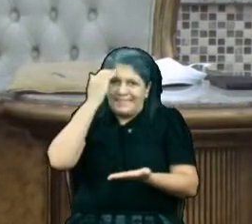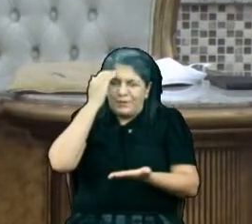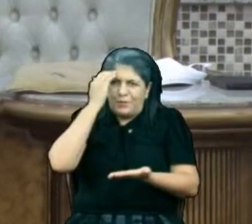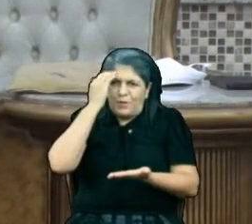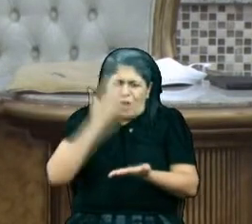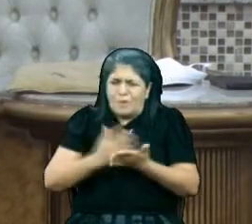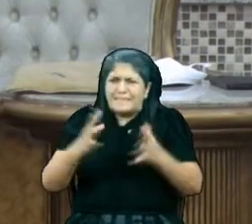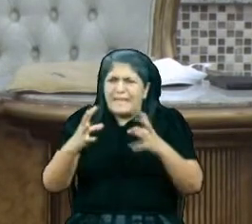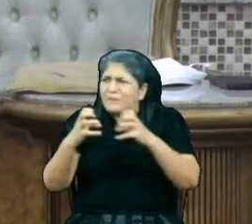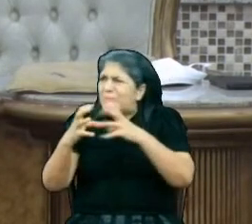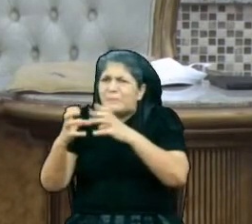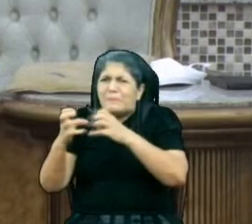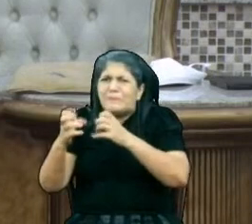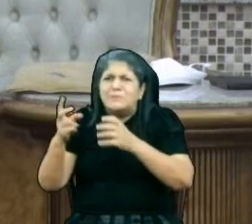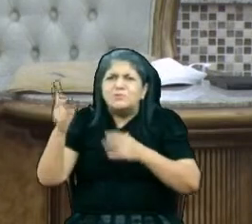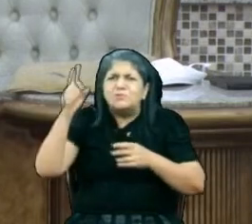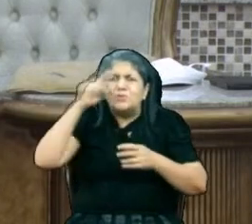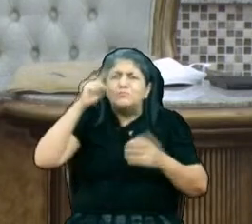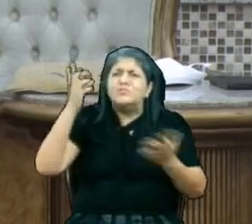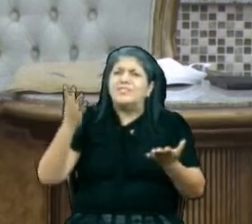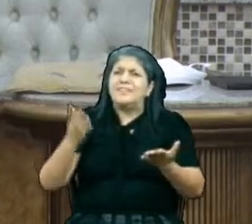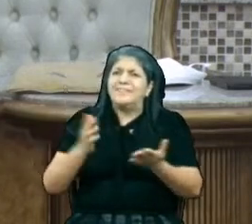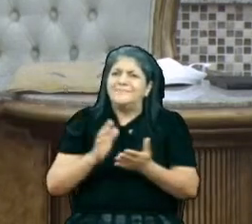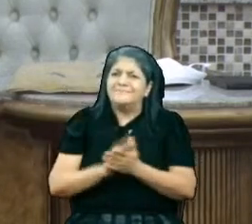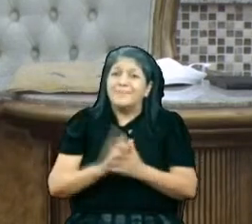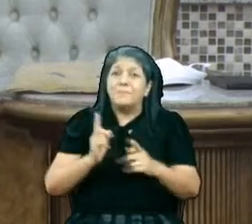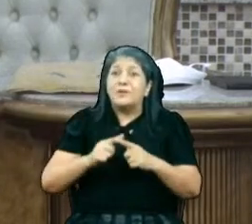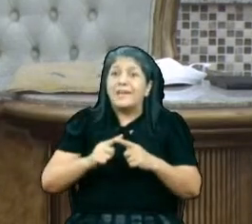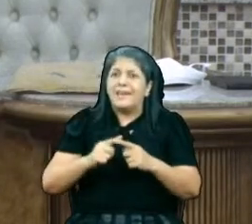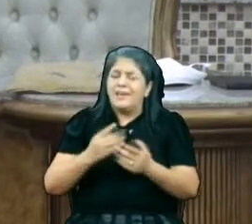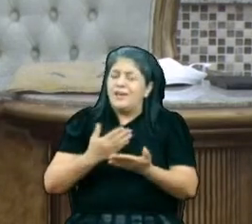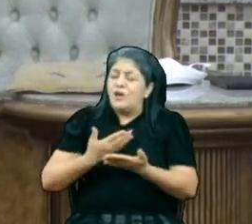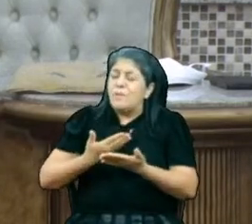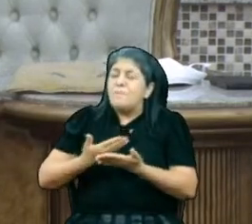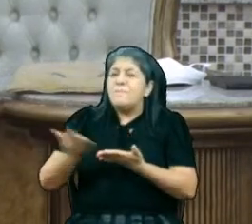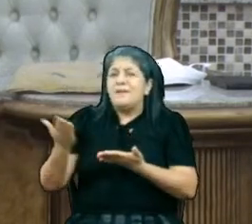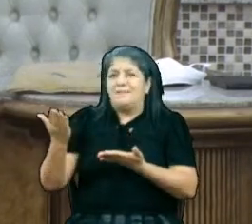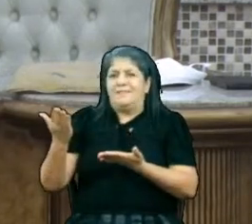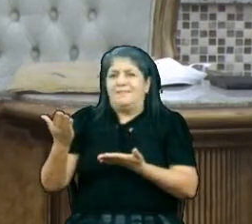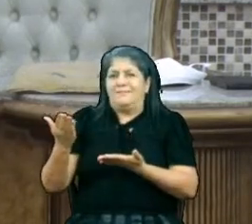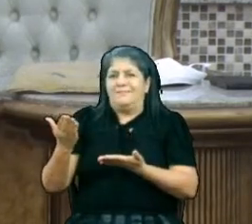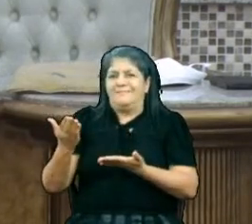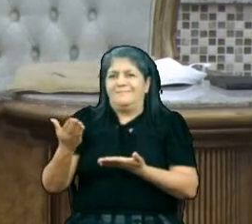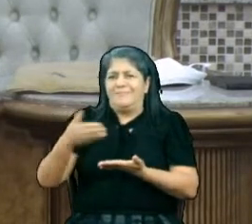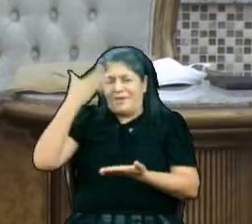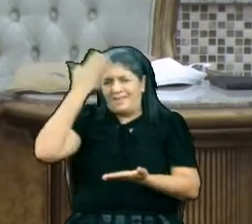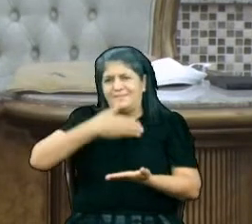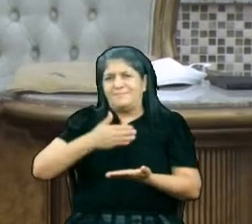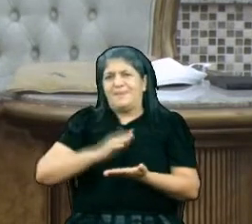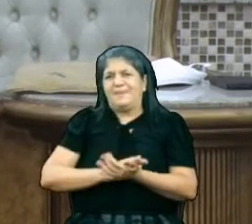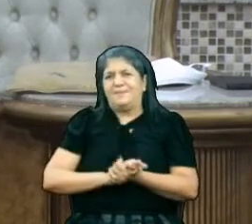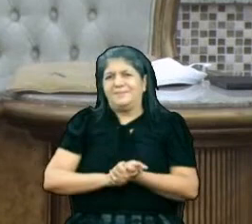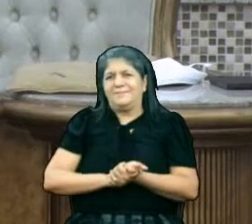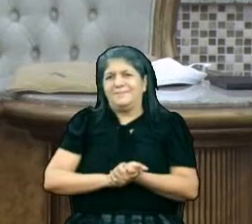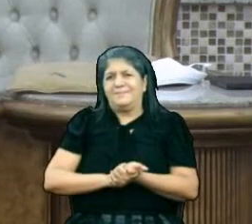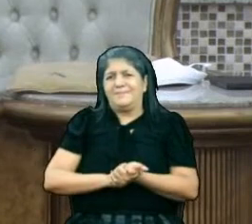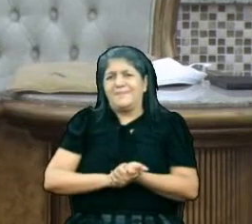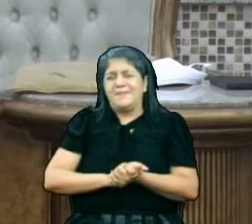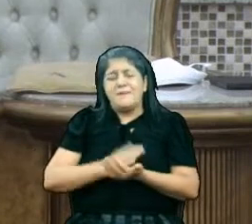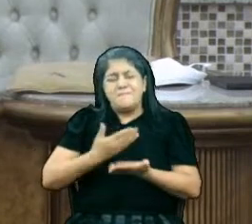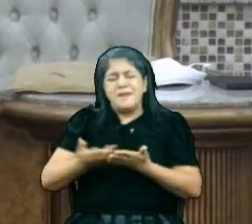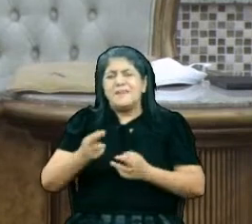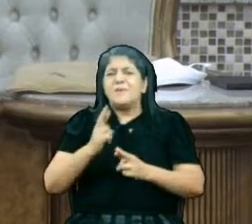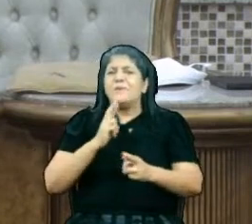valor às vezes de amor que outrora nos dízimos que eram que era puro que era importante